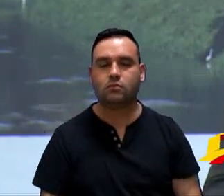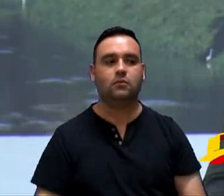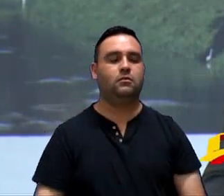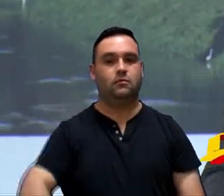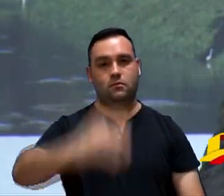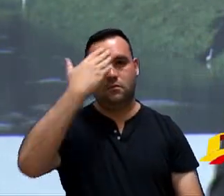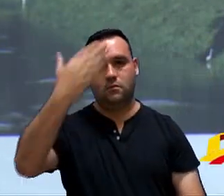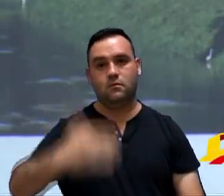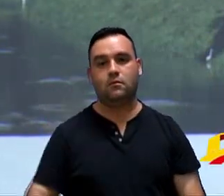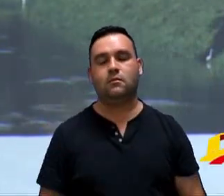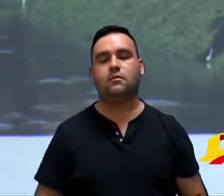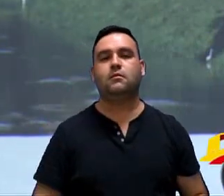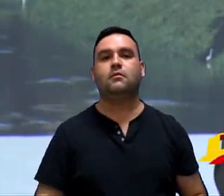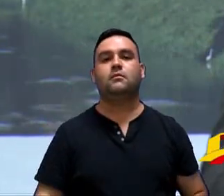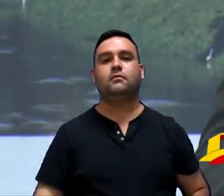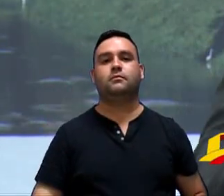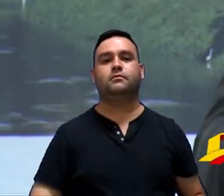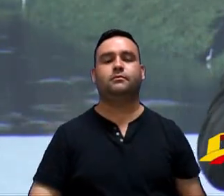Obrigado.